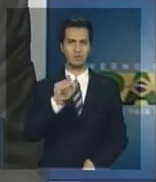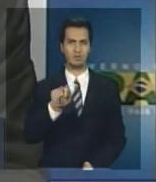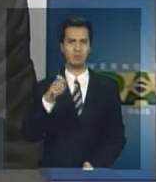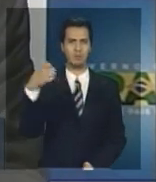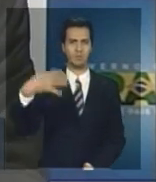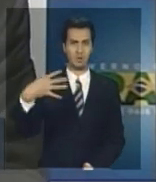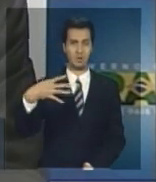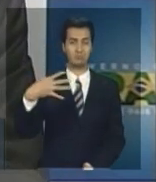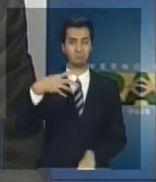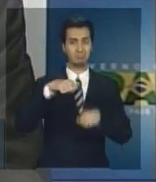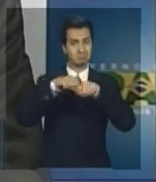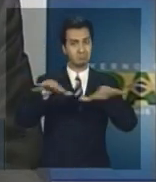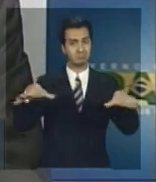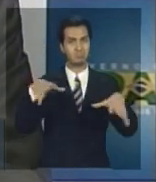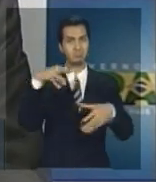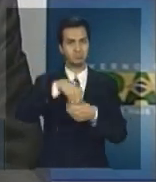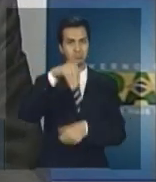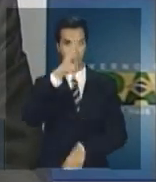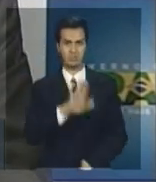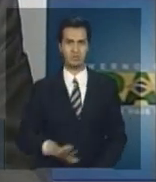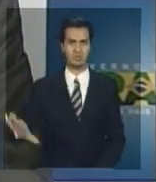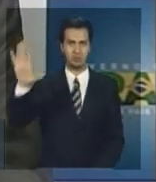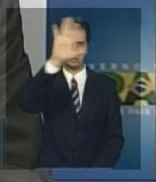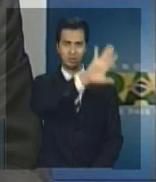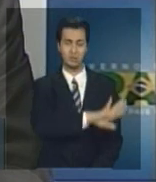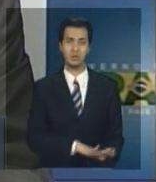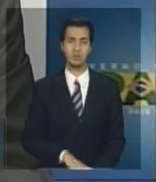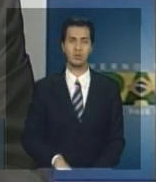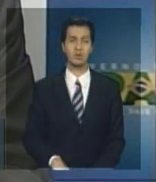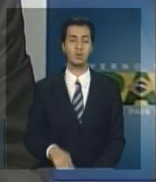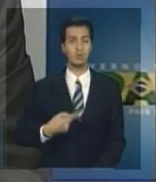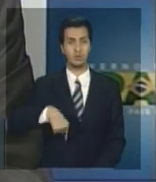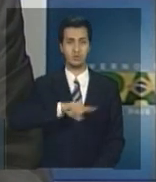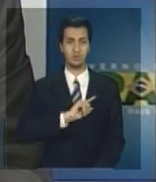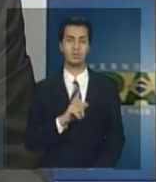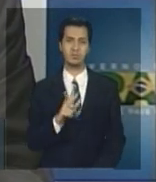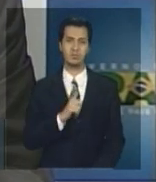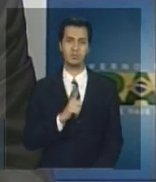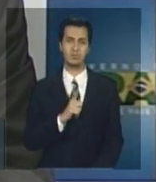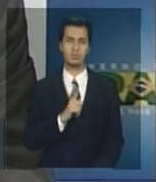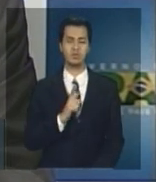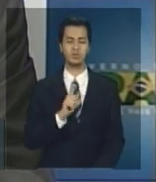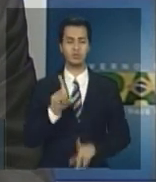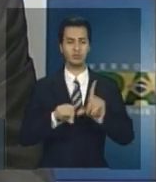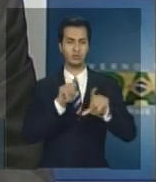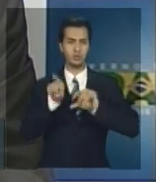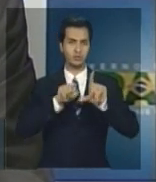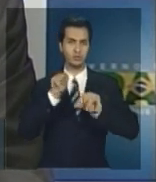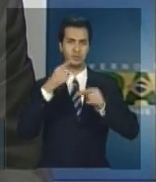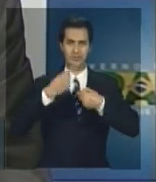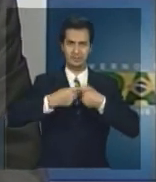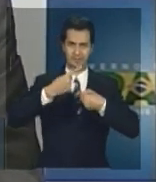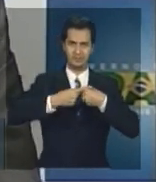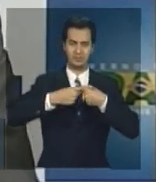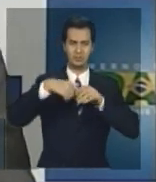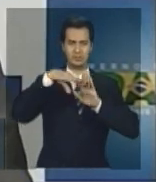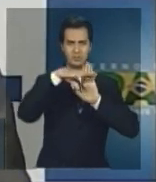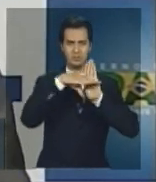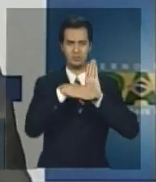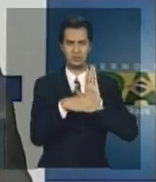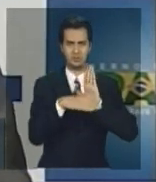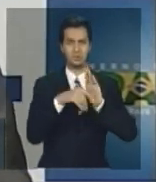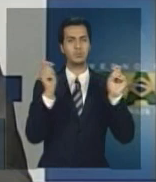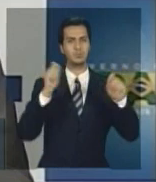atenção para o conjunto dos municípios que nós listamos aqui. A gente foi nos municípios que é possível fazer uma comparação entre o